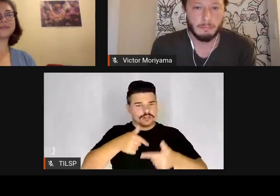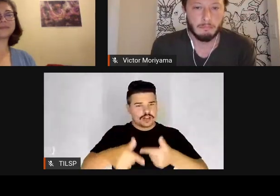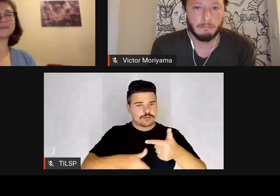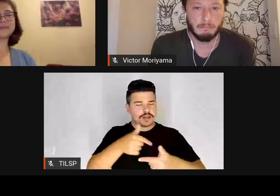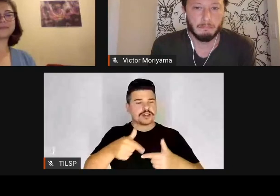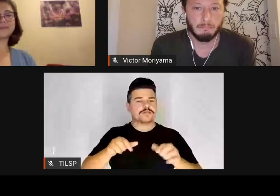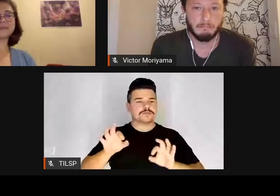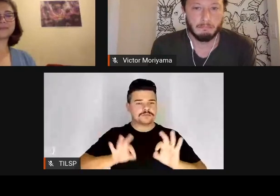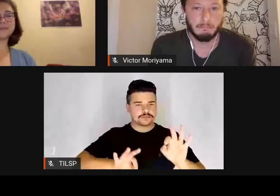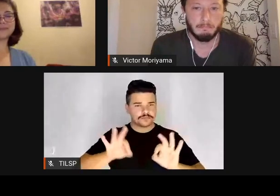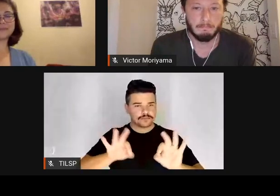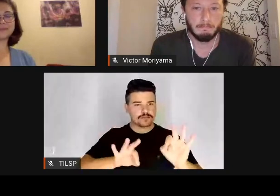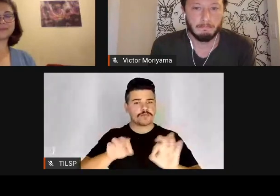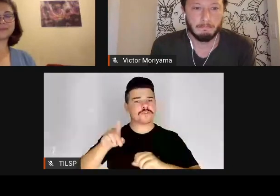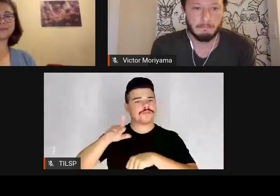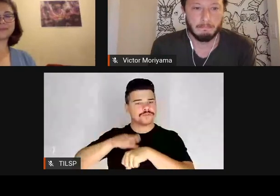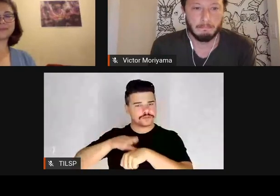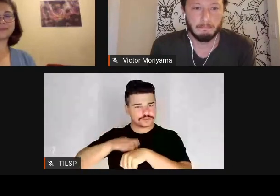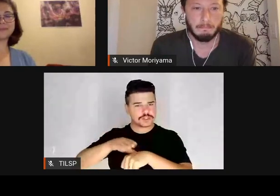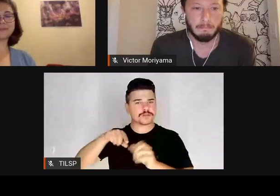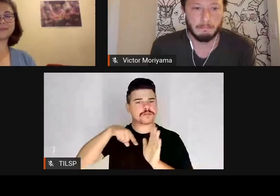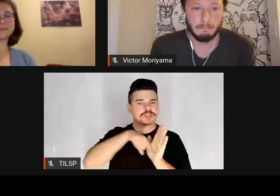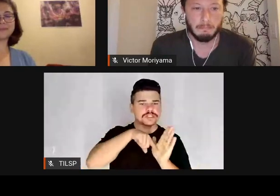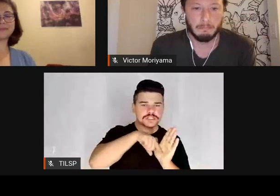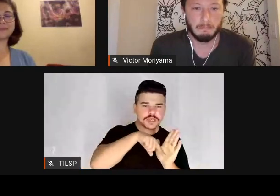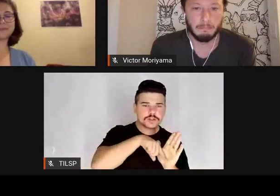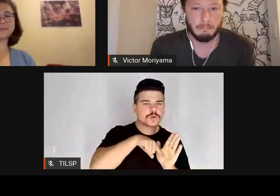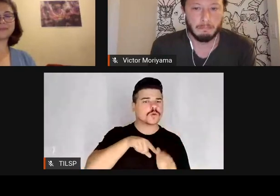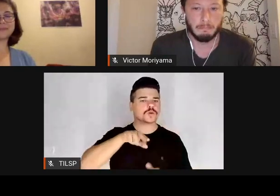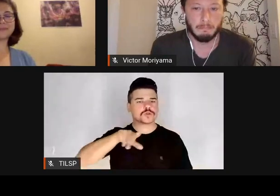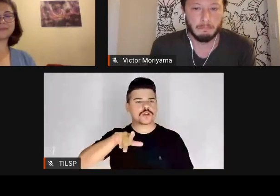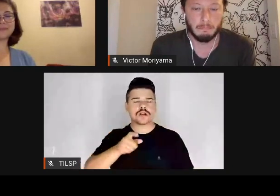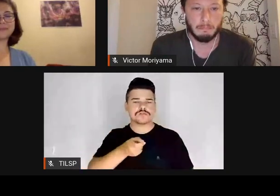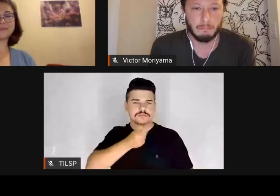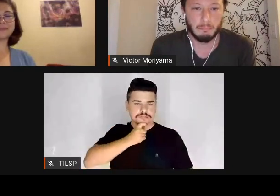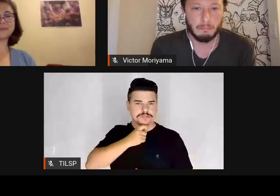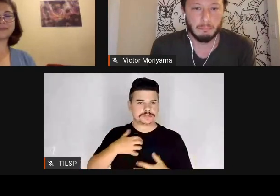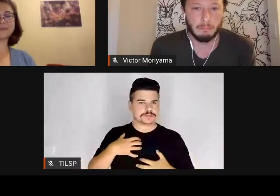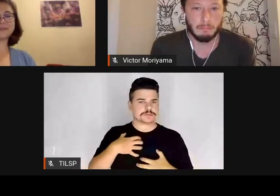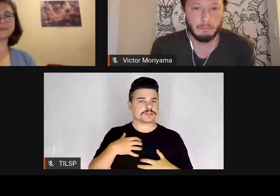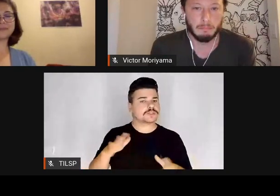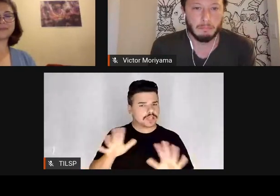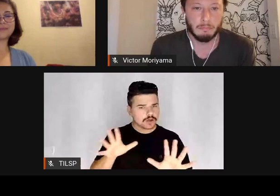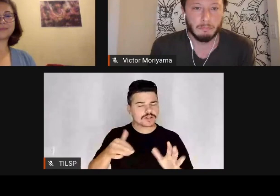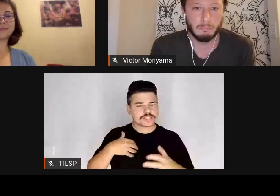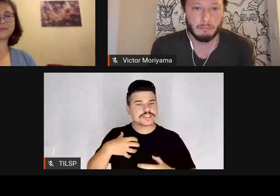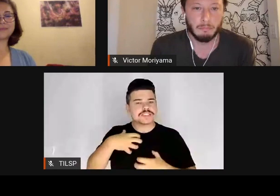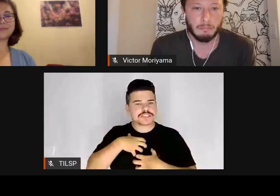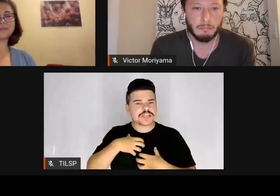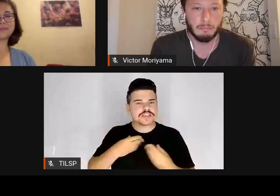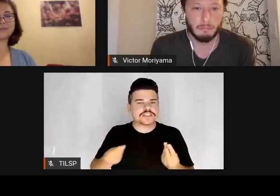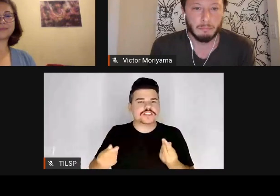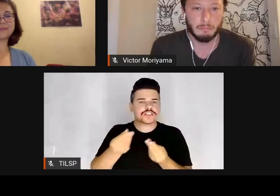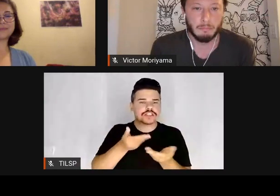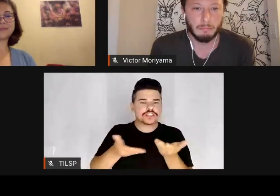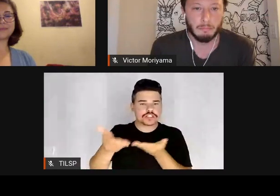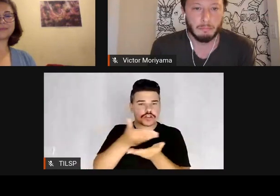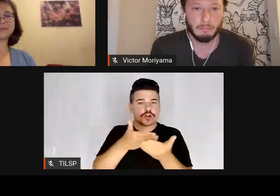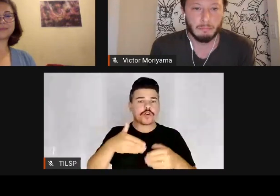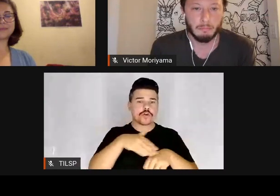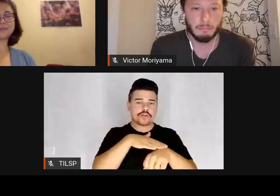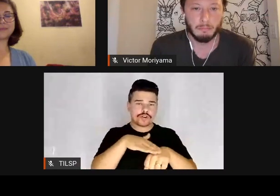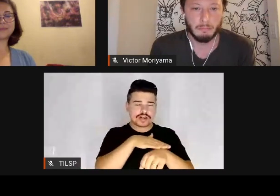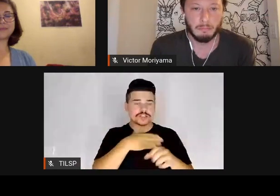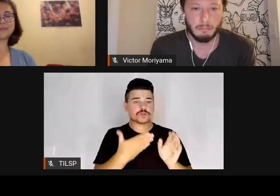você não só foi um pesquisador frio, a gente sente você nas nossas conversas, no livro, nas suas